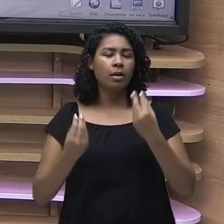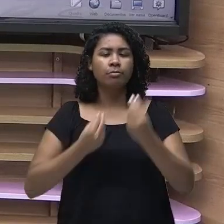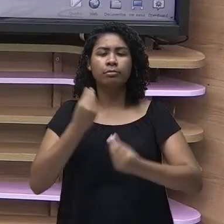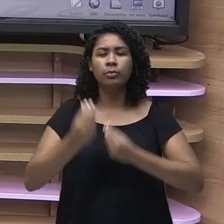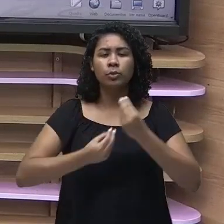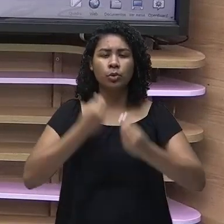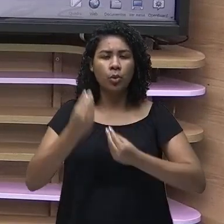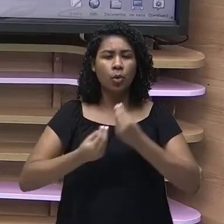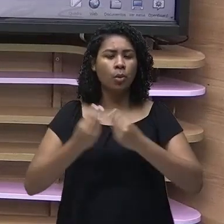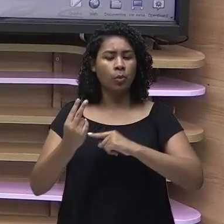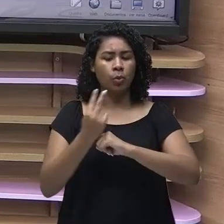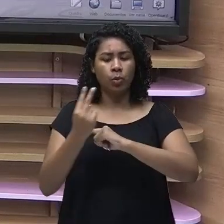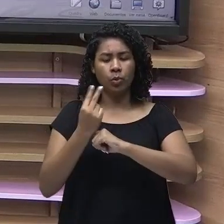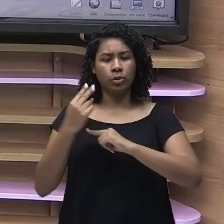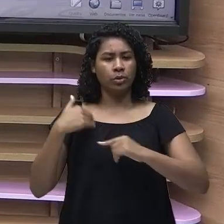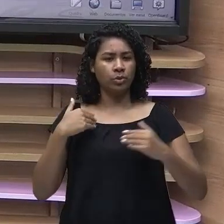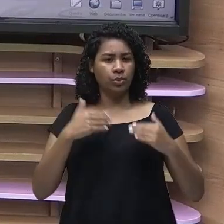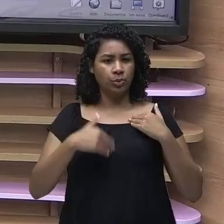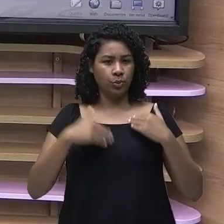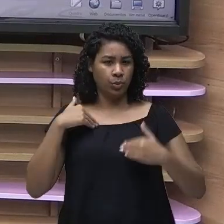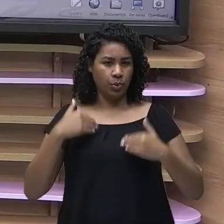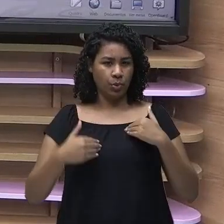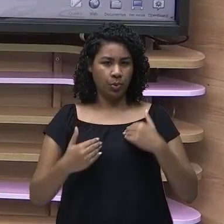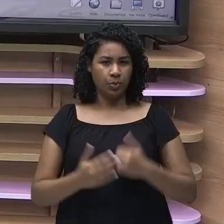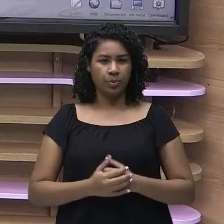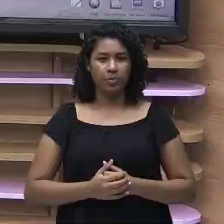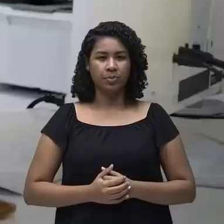ter em relação ao sol, tá bom?